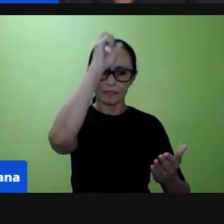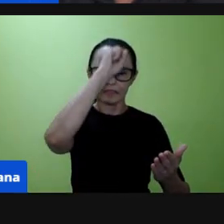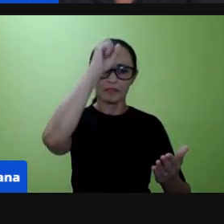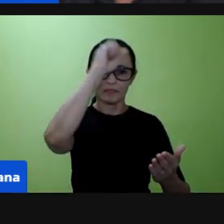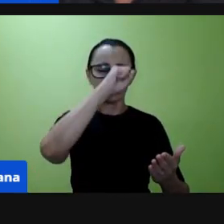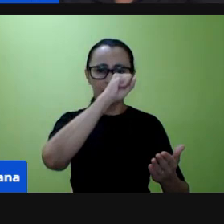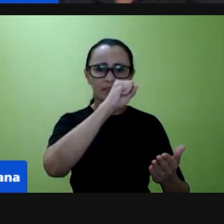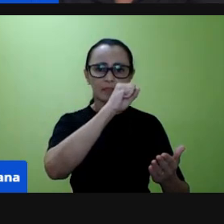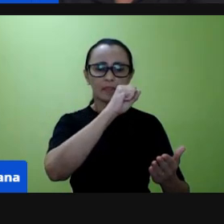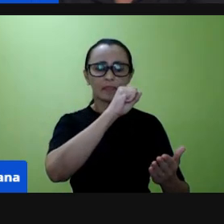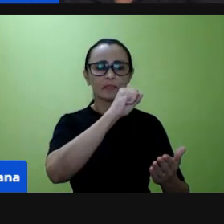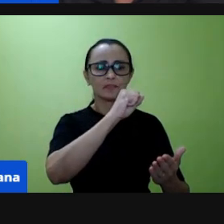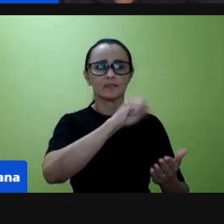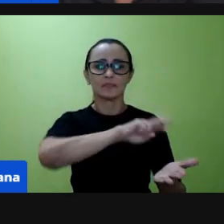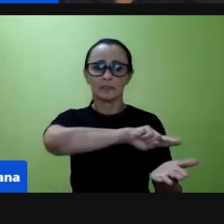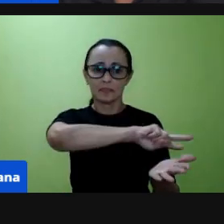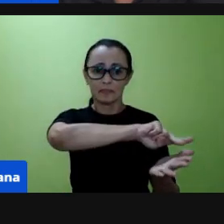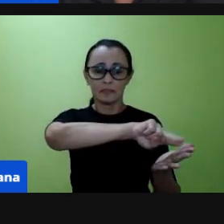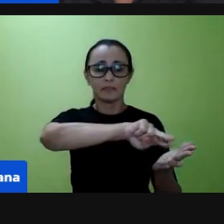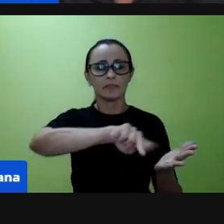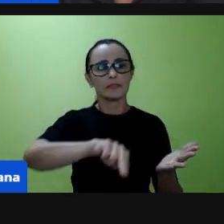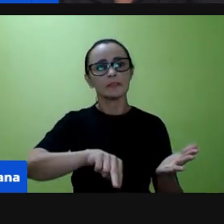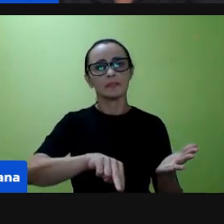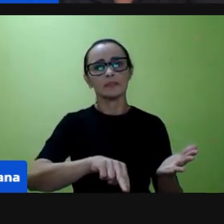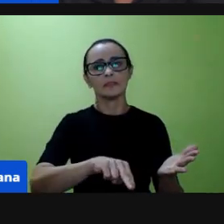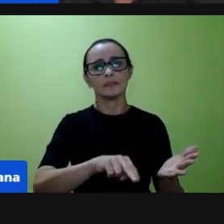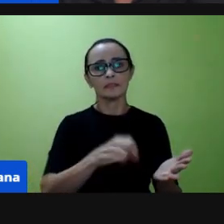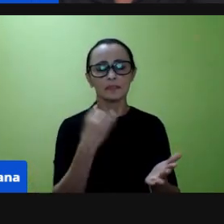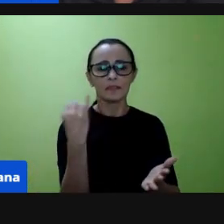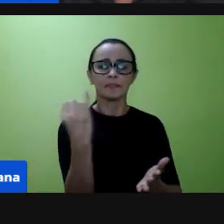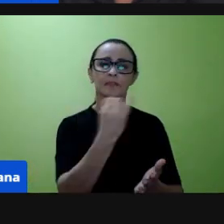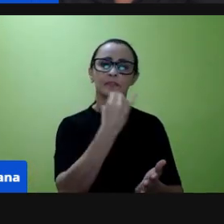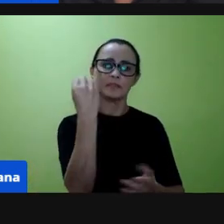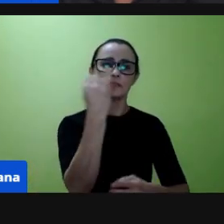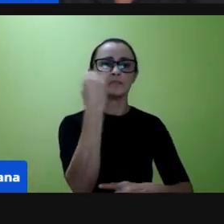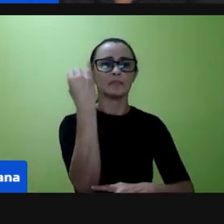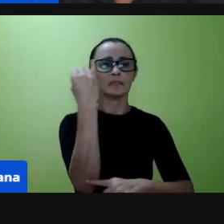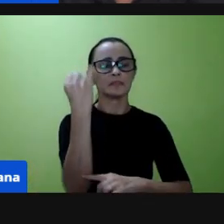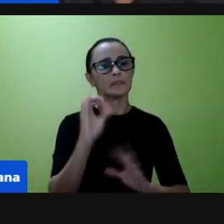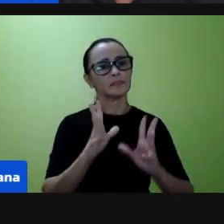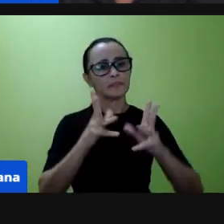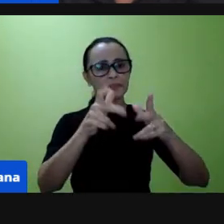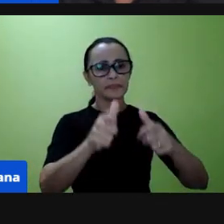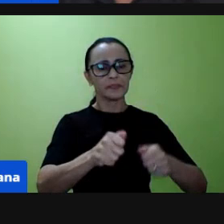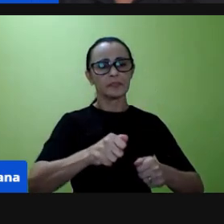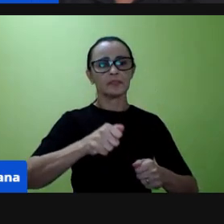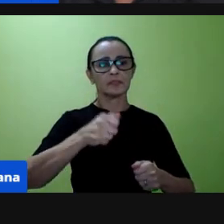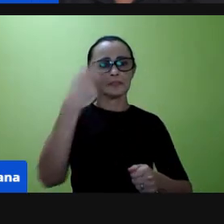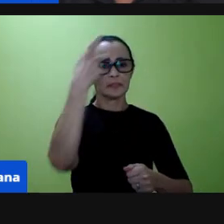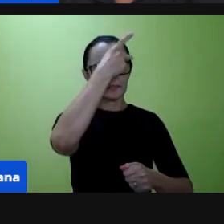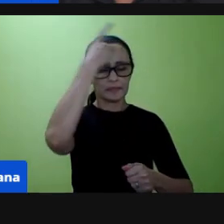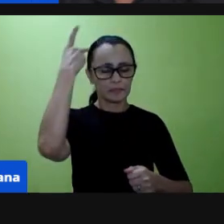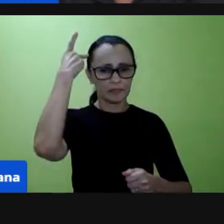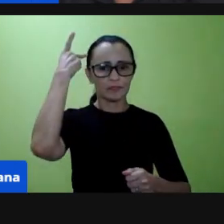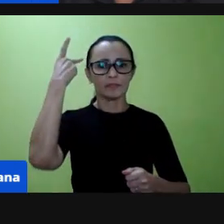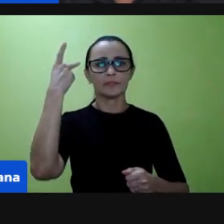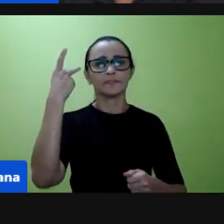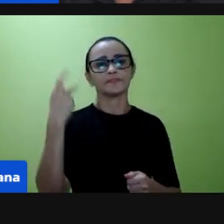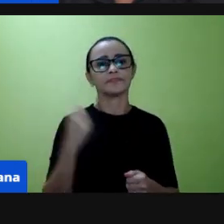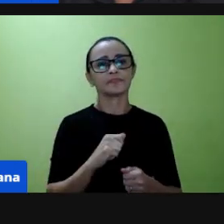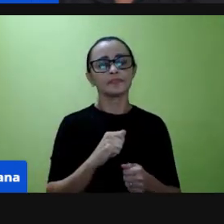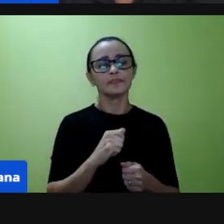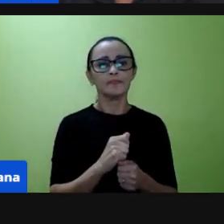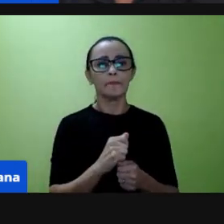conhecimentos e saberes, e isso eu acho que é muito importante para que todas as pessoas elas tenham, assim, isso eu acho que ficou